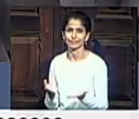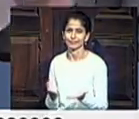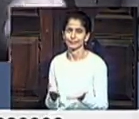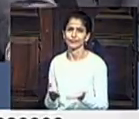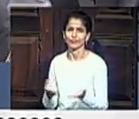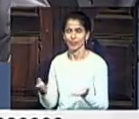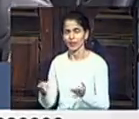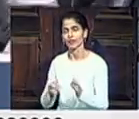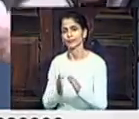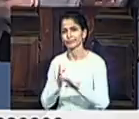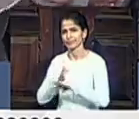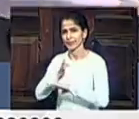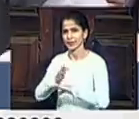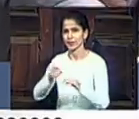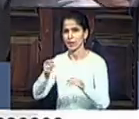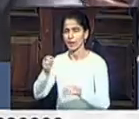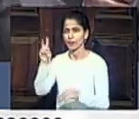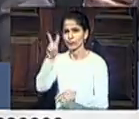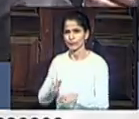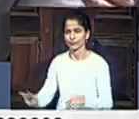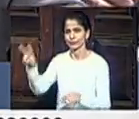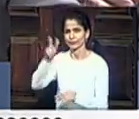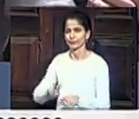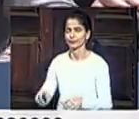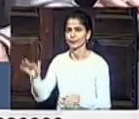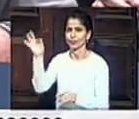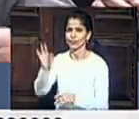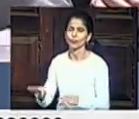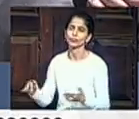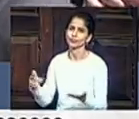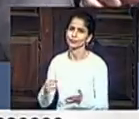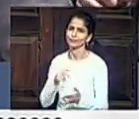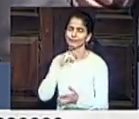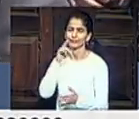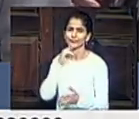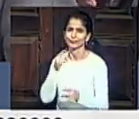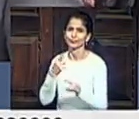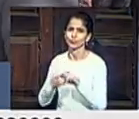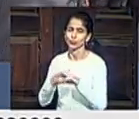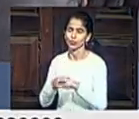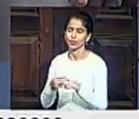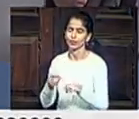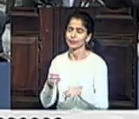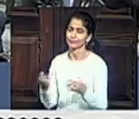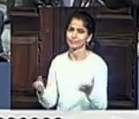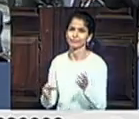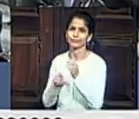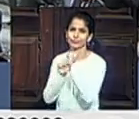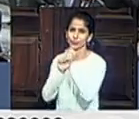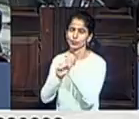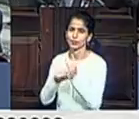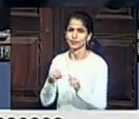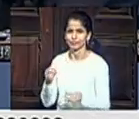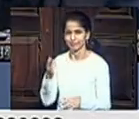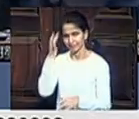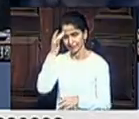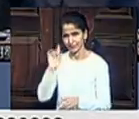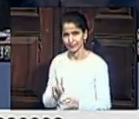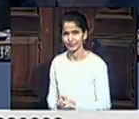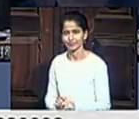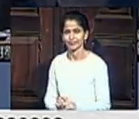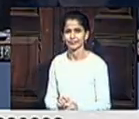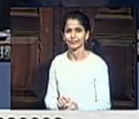exame vestibular para as faculdades técnicas. Obrigado, Luiz